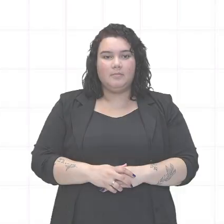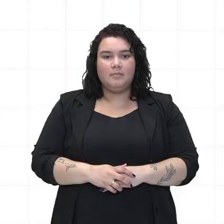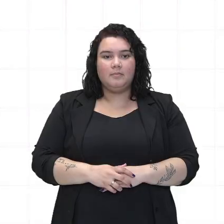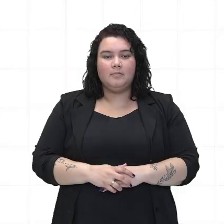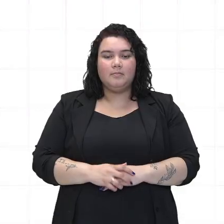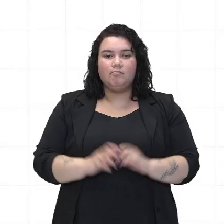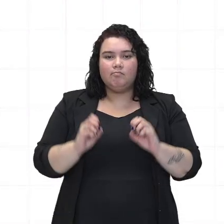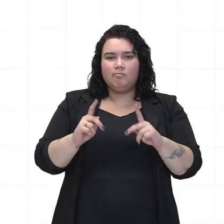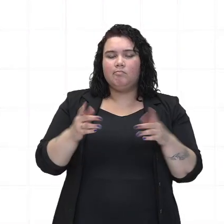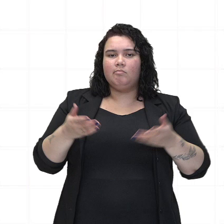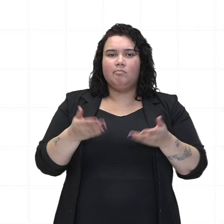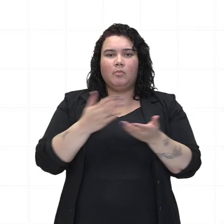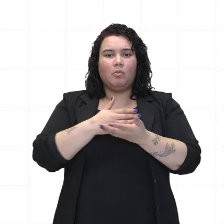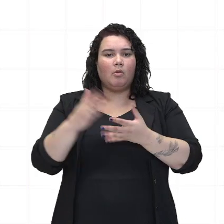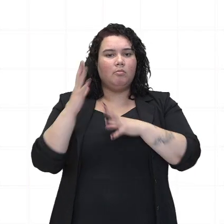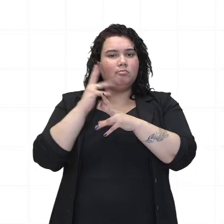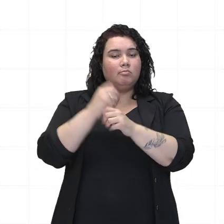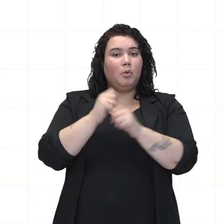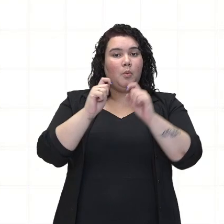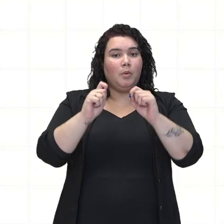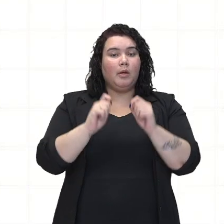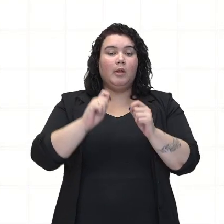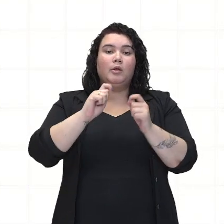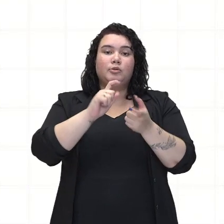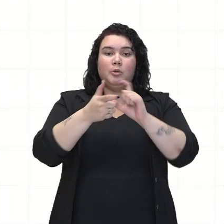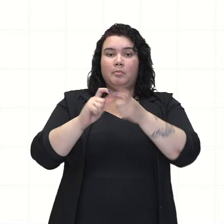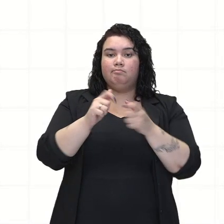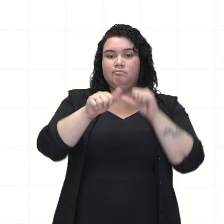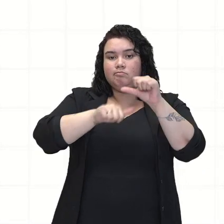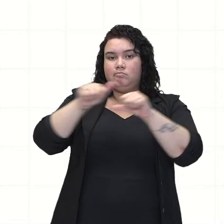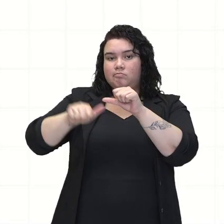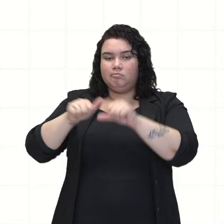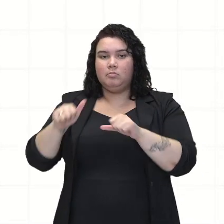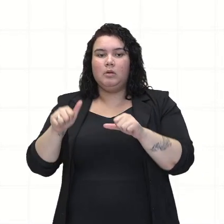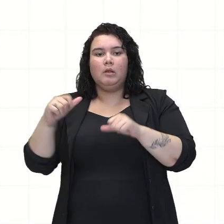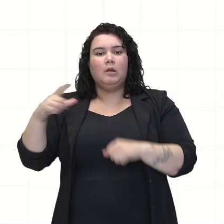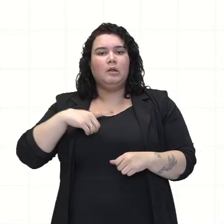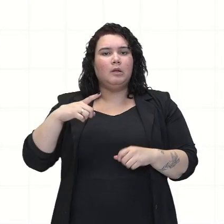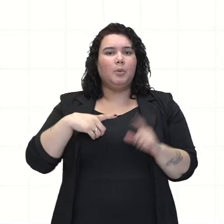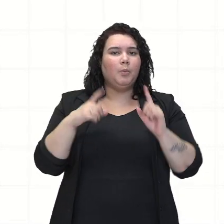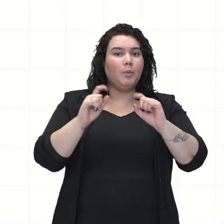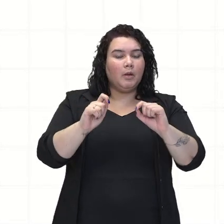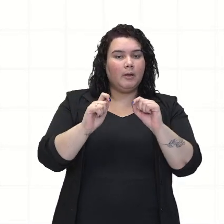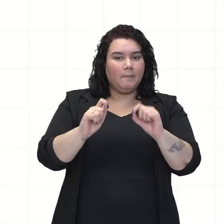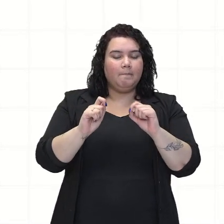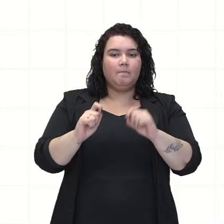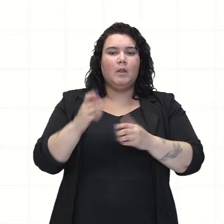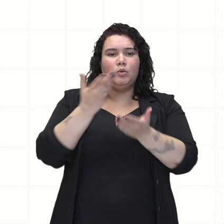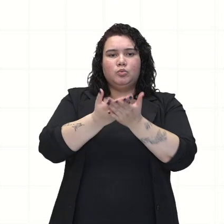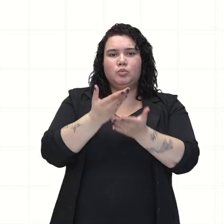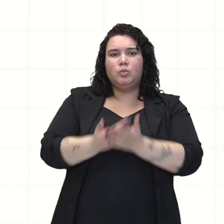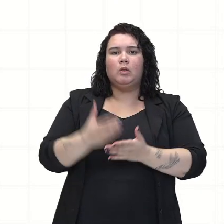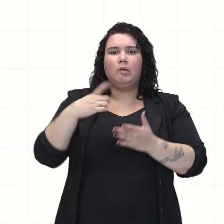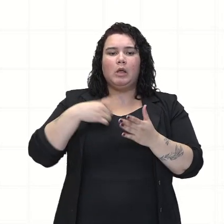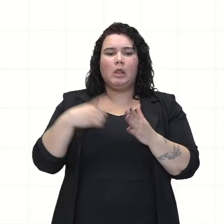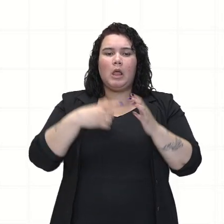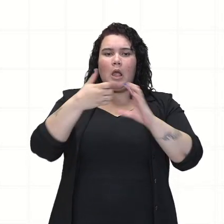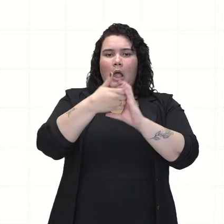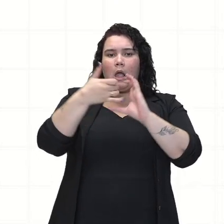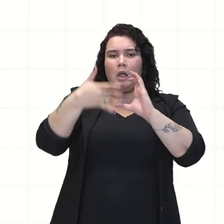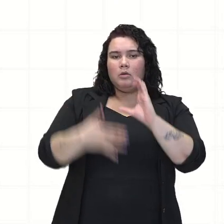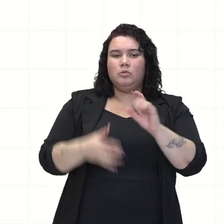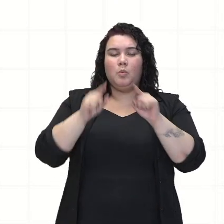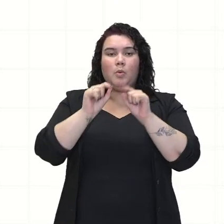Vamos revisar, então, transformações geométricas. Nas transformações geométricas, nós vimos simetrias, né, de